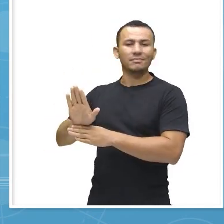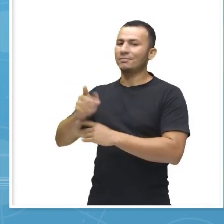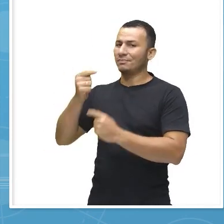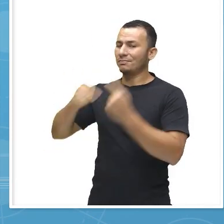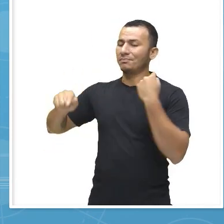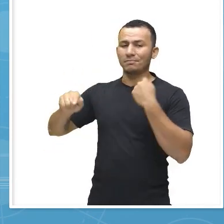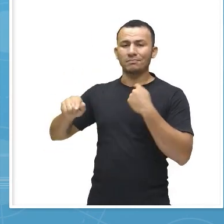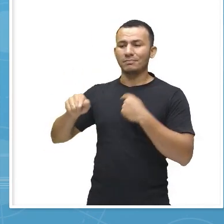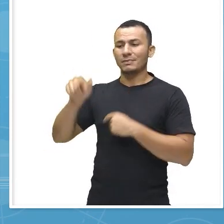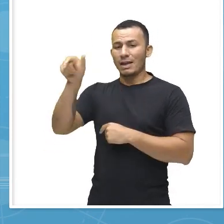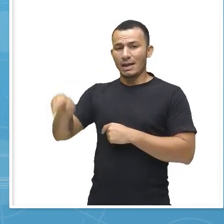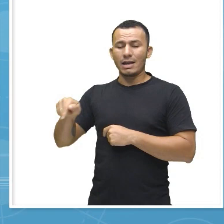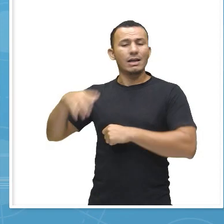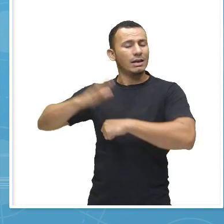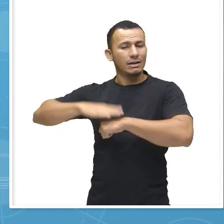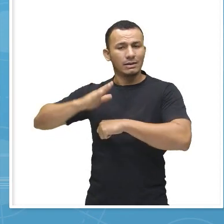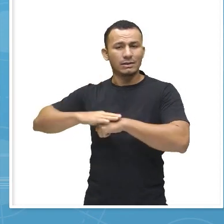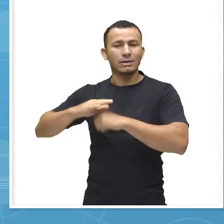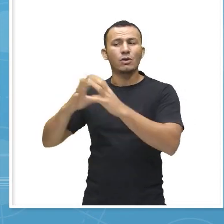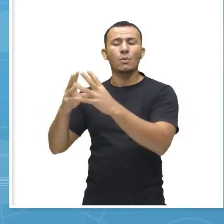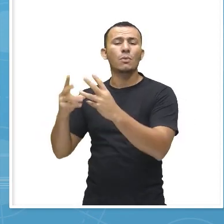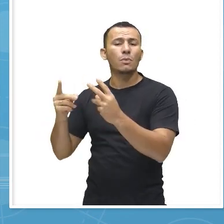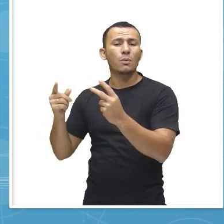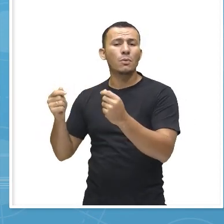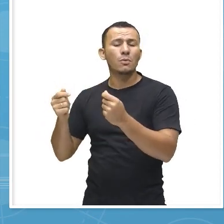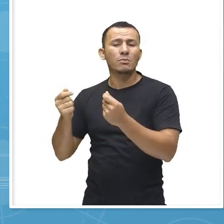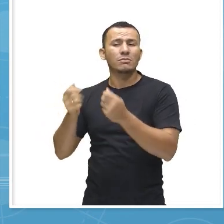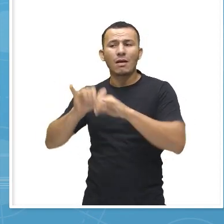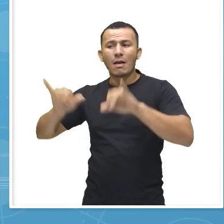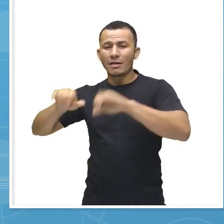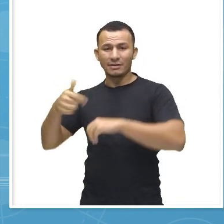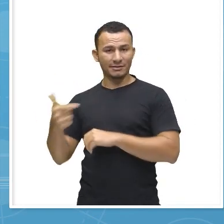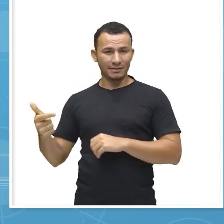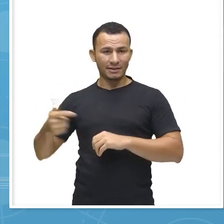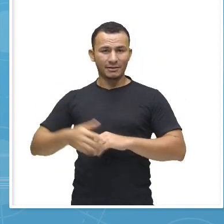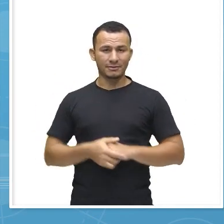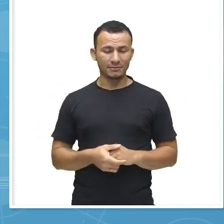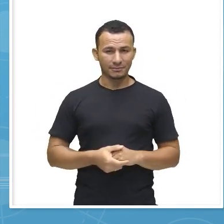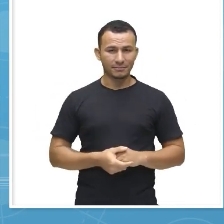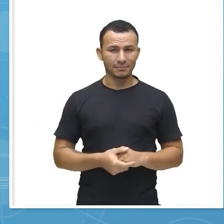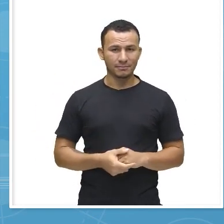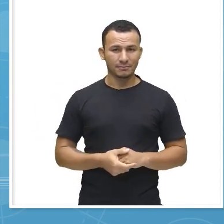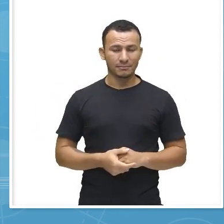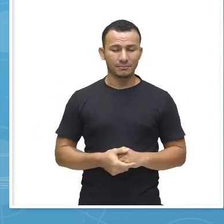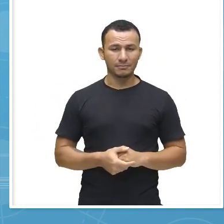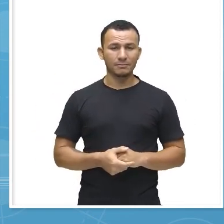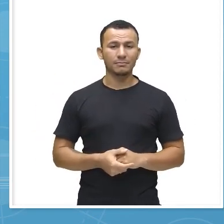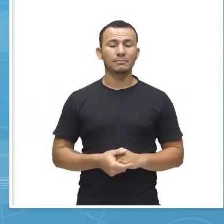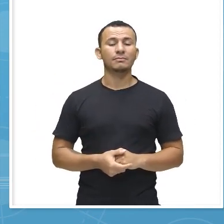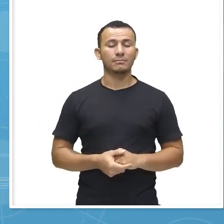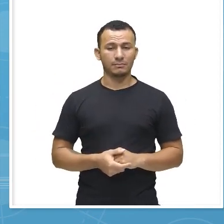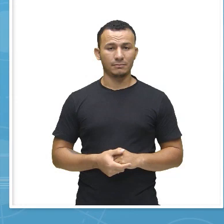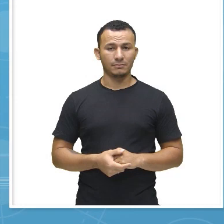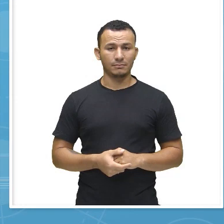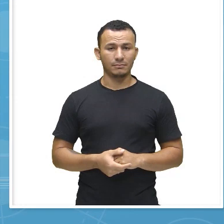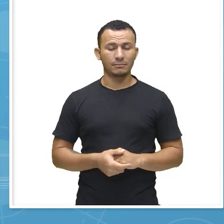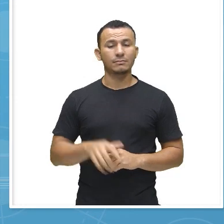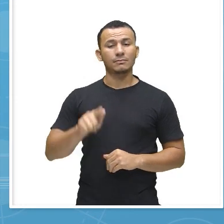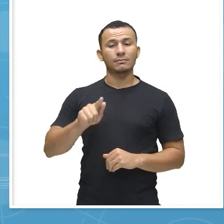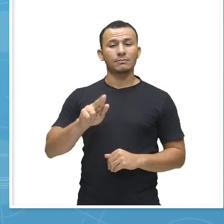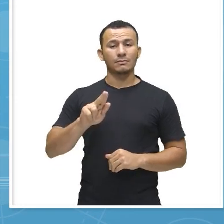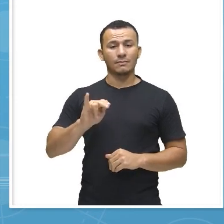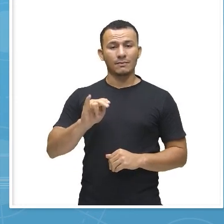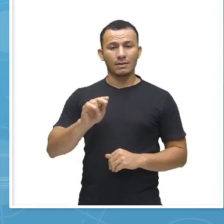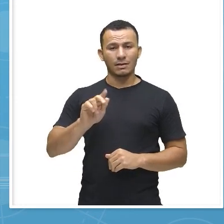artesão ele teve o seu trabalho meio que sumido nesse período. Então, vamos lá, nosso gabarito. Como disse aí o